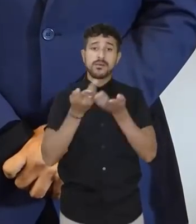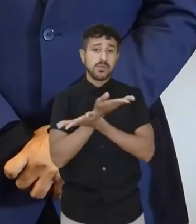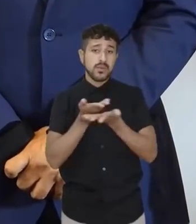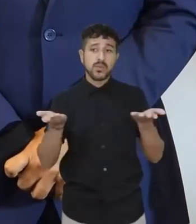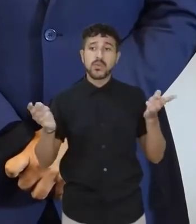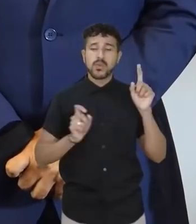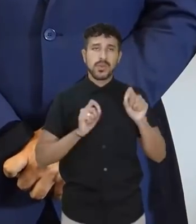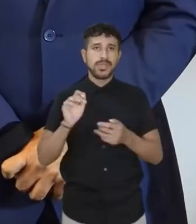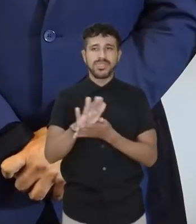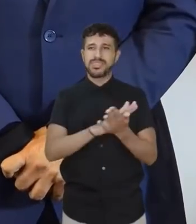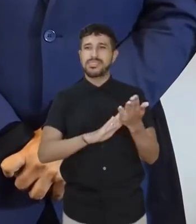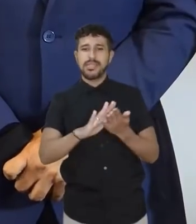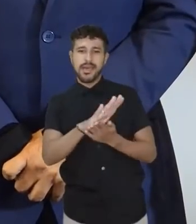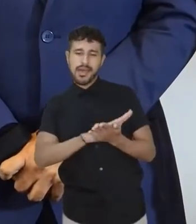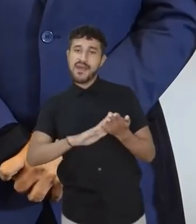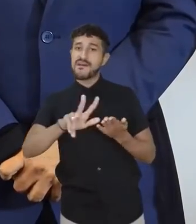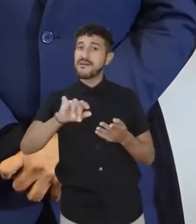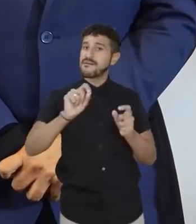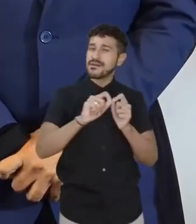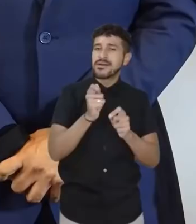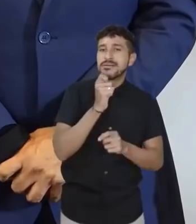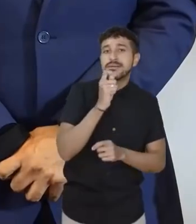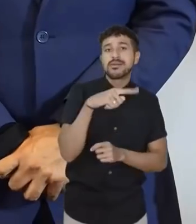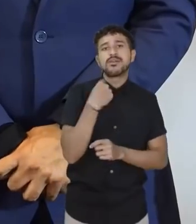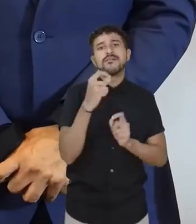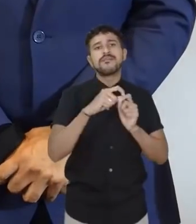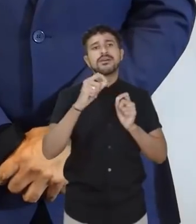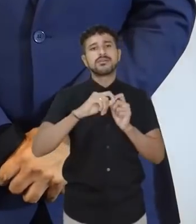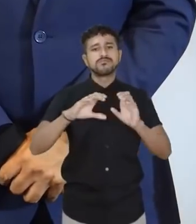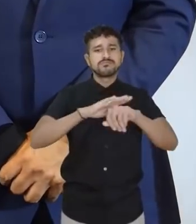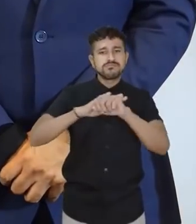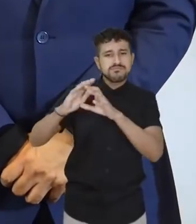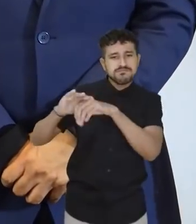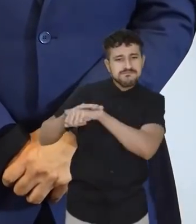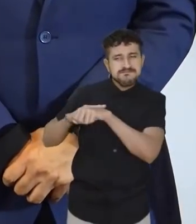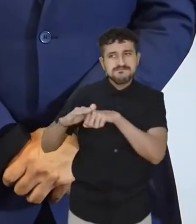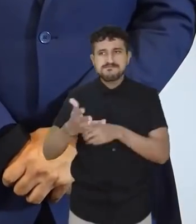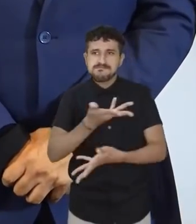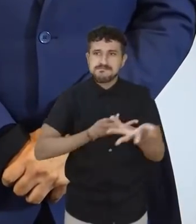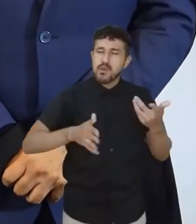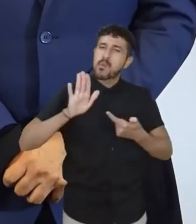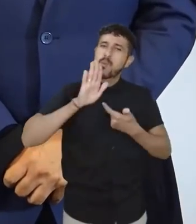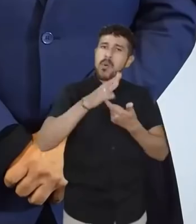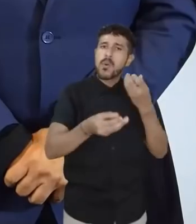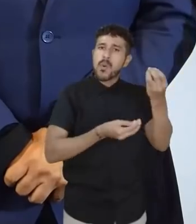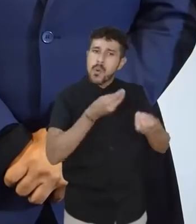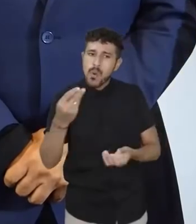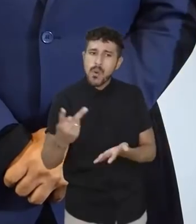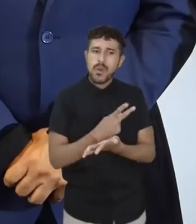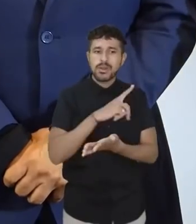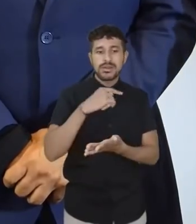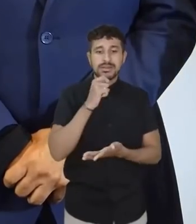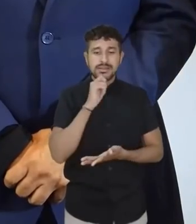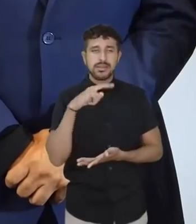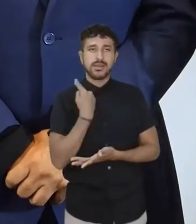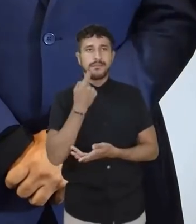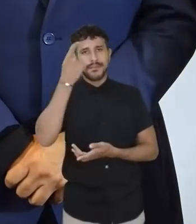nada será feito sem a gente fazer uma conversa, sem mostrar como que é, sem a gente pensar junto,